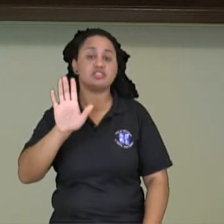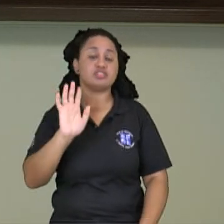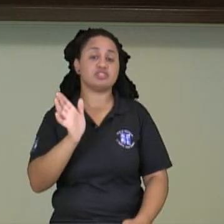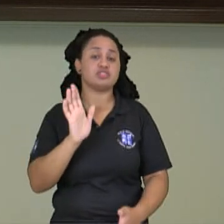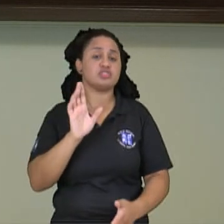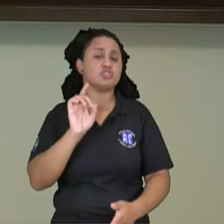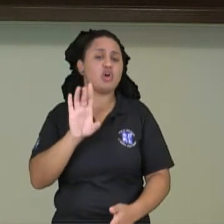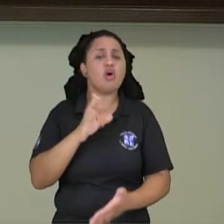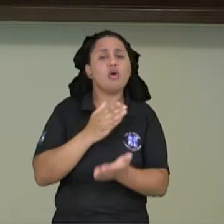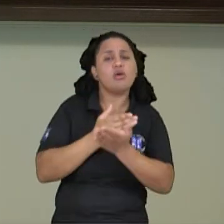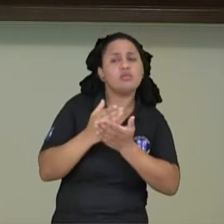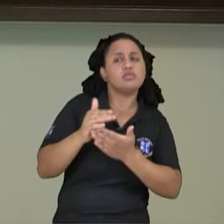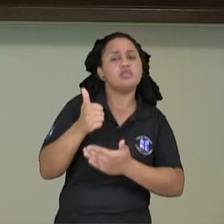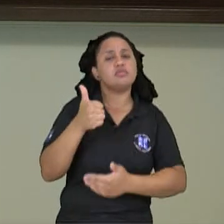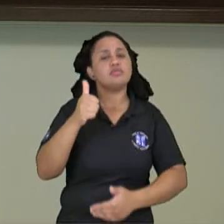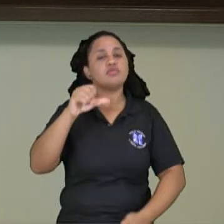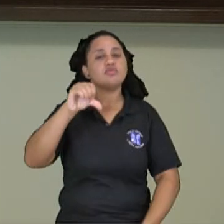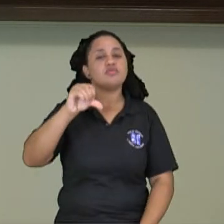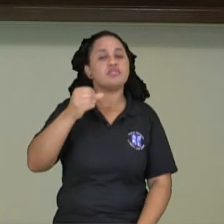mesmo em